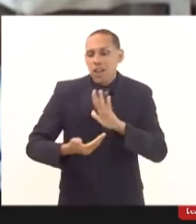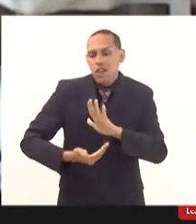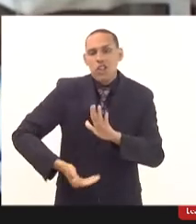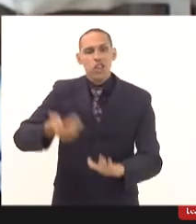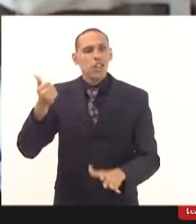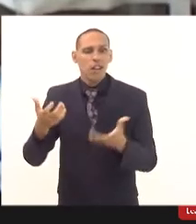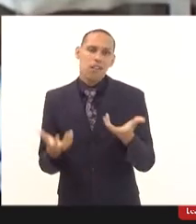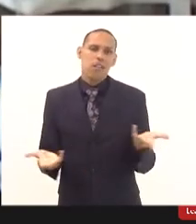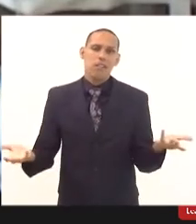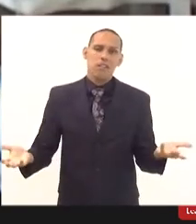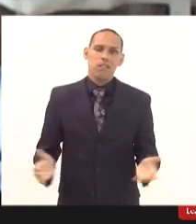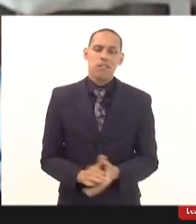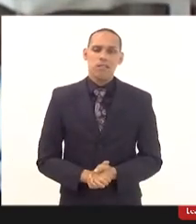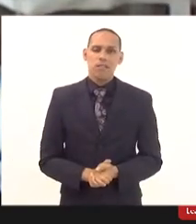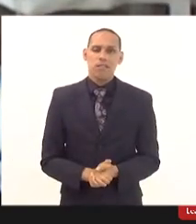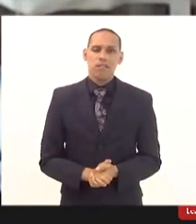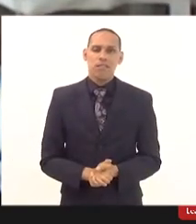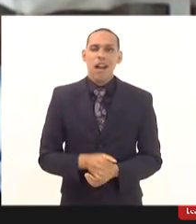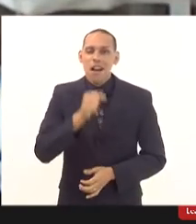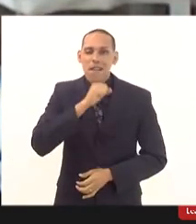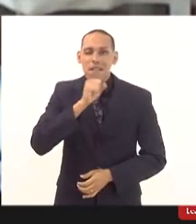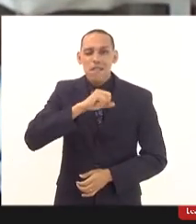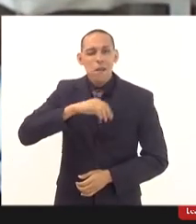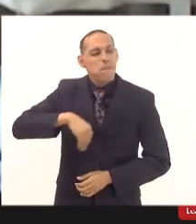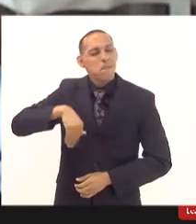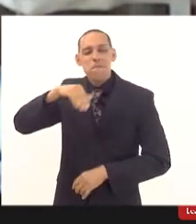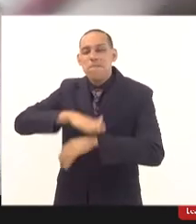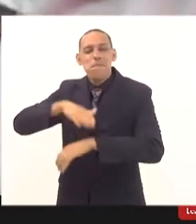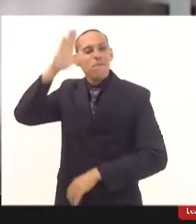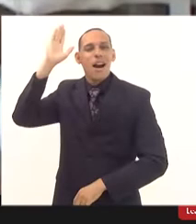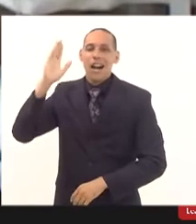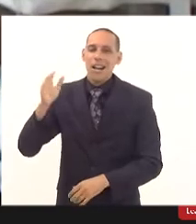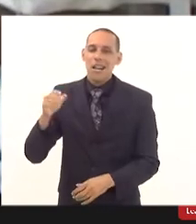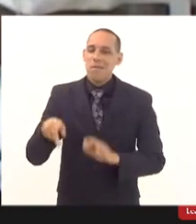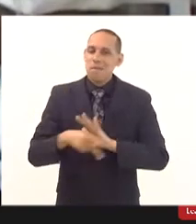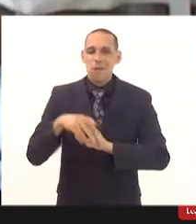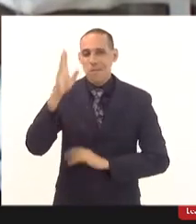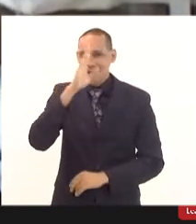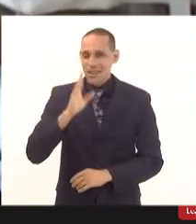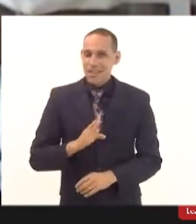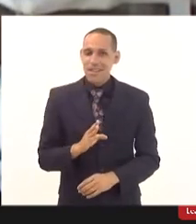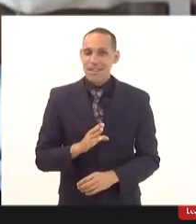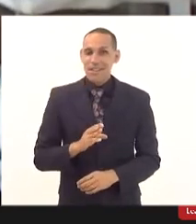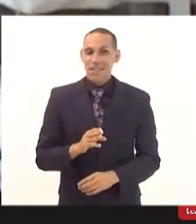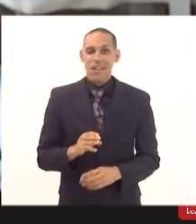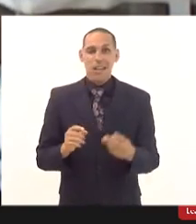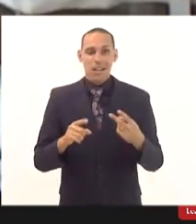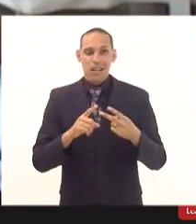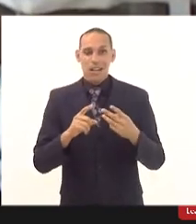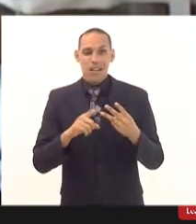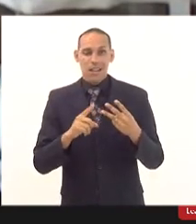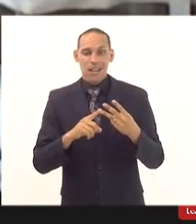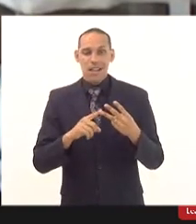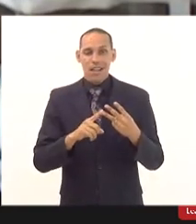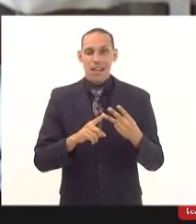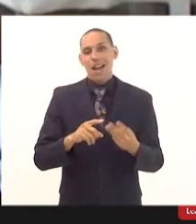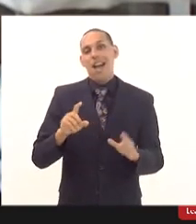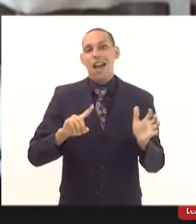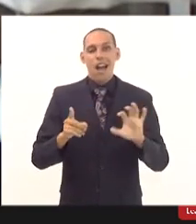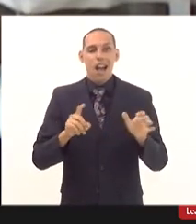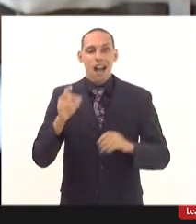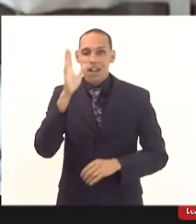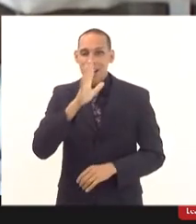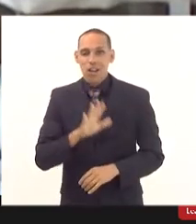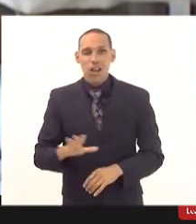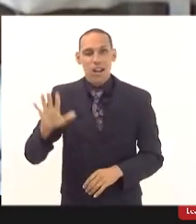retirar do ar a rádio mais antiga no Brasil isso agarrado Nacional Deputado Roberto já tem já torço a sua